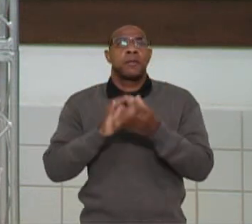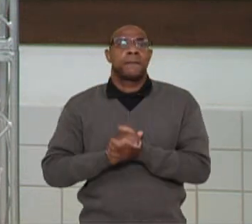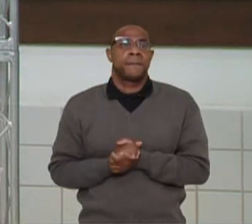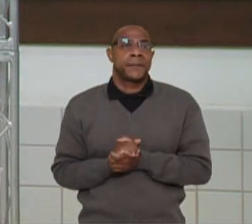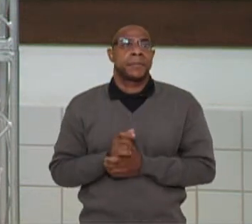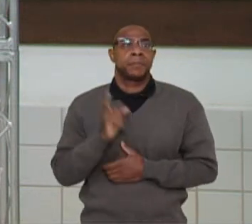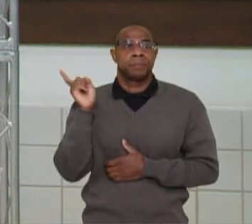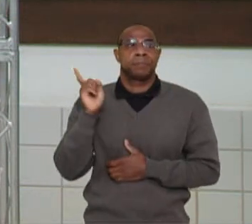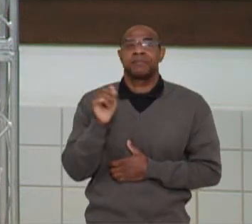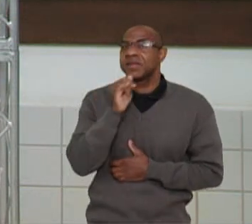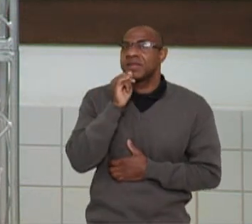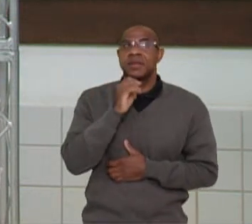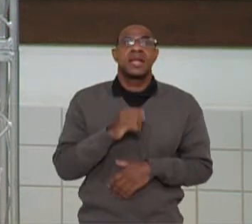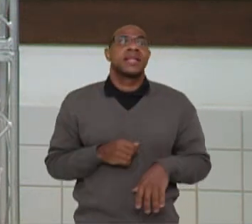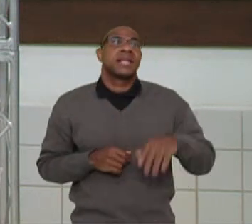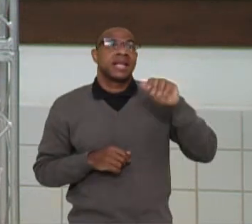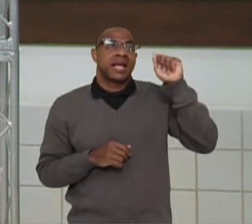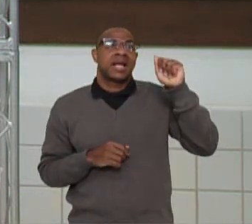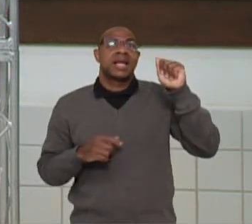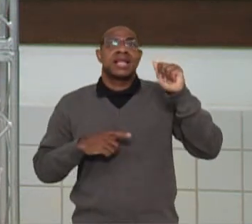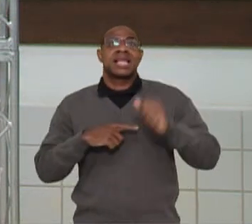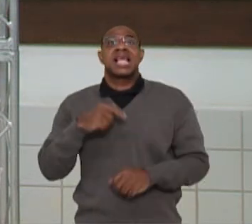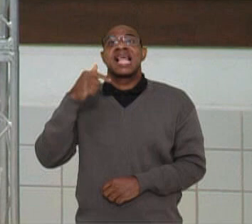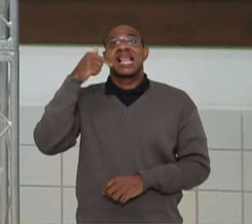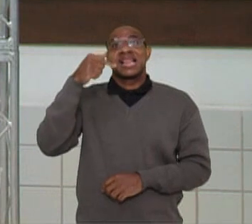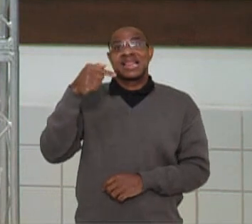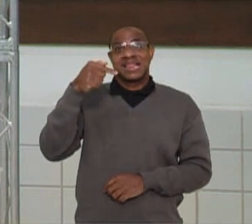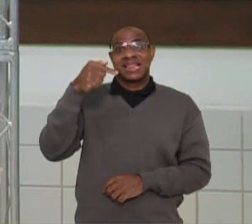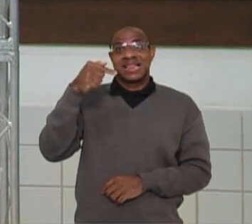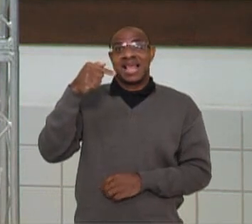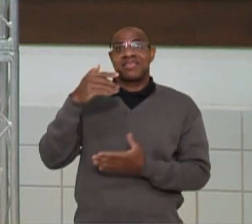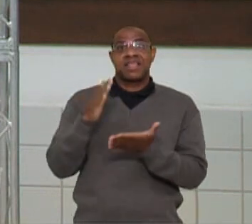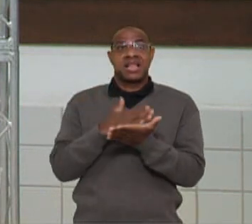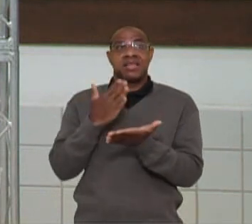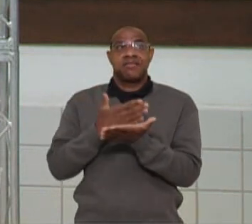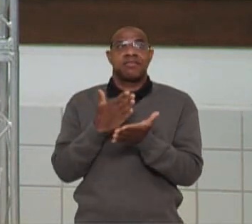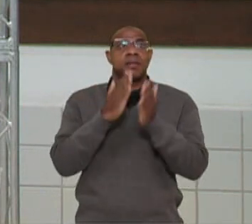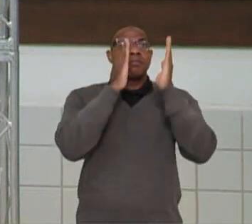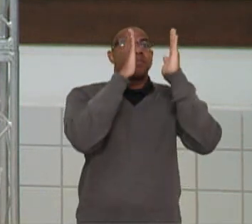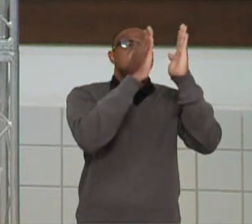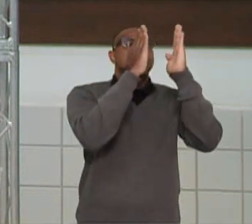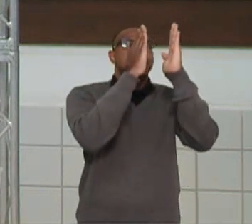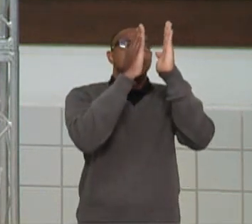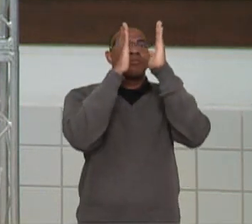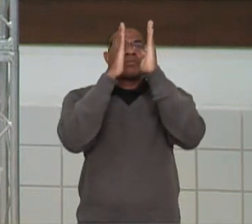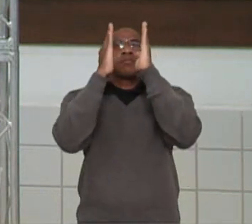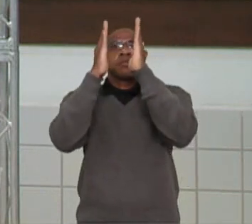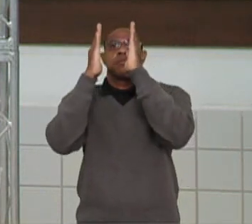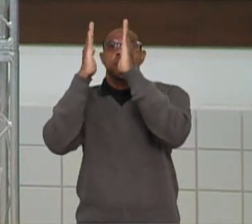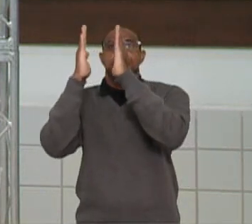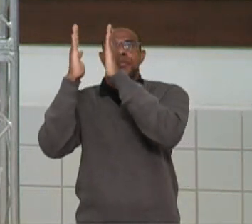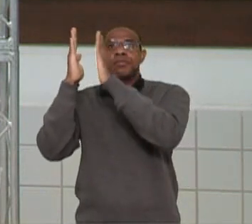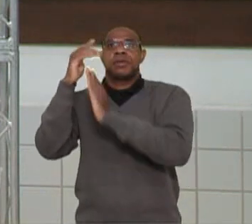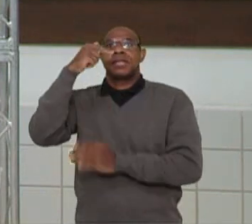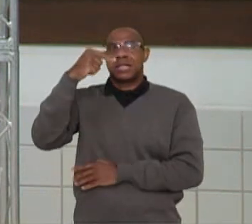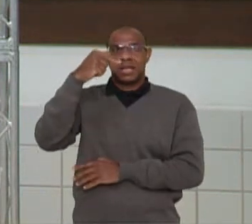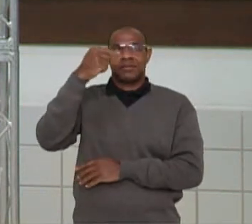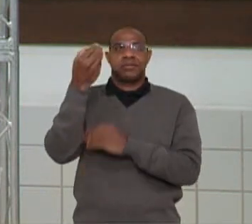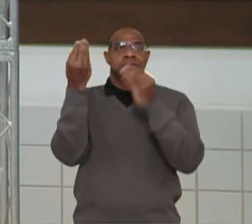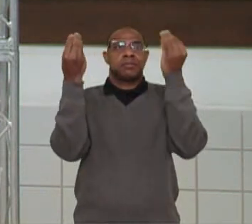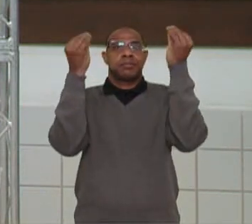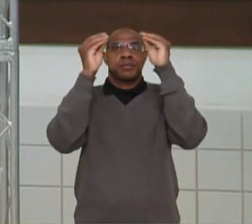tenho? Eu tenho 7 livros. E eu vou colocar eles em fila na prateleira. 4, 5, 6, 7.